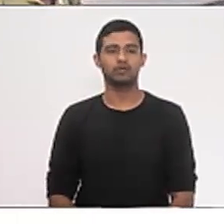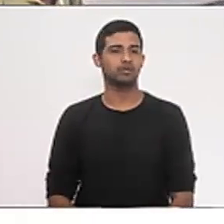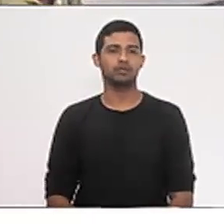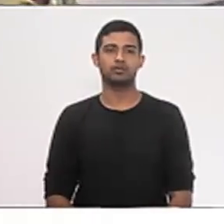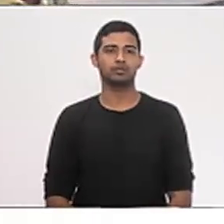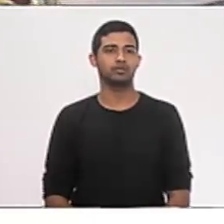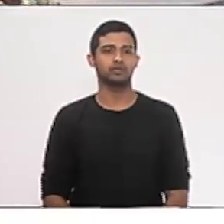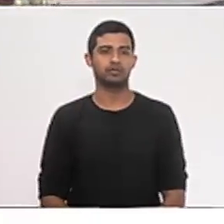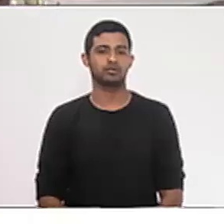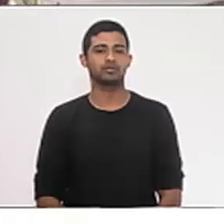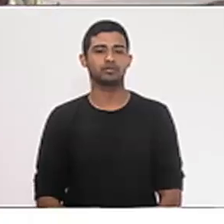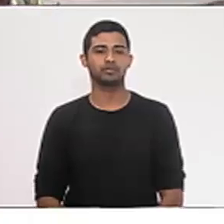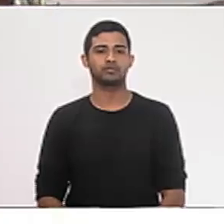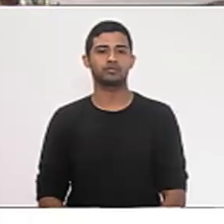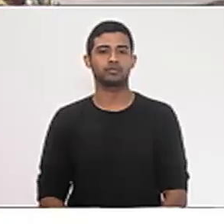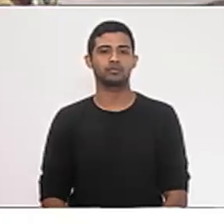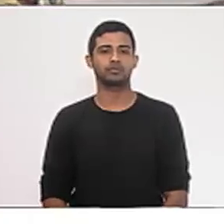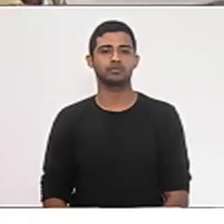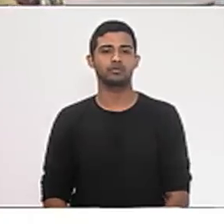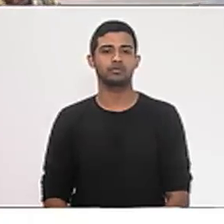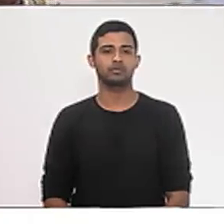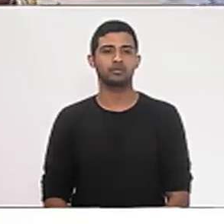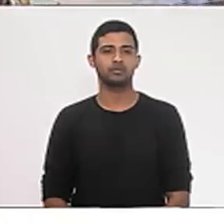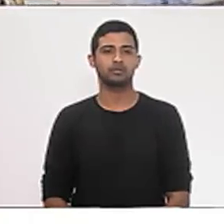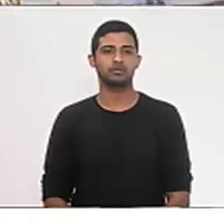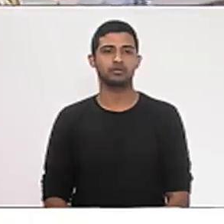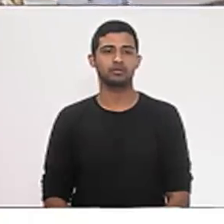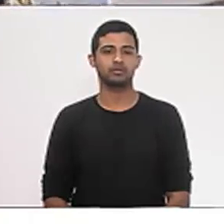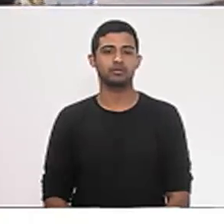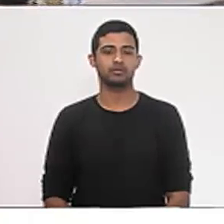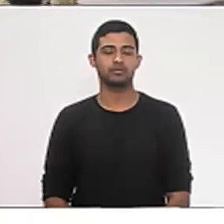o lançamento da Frente Parlamentar da Água.